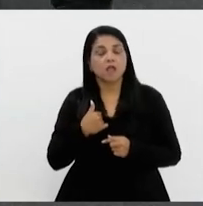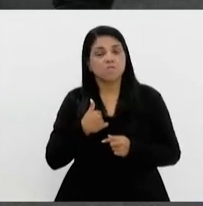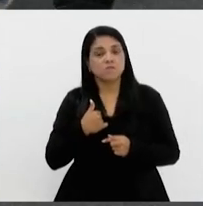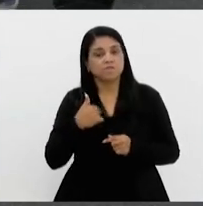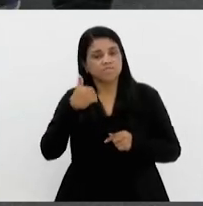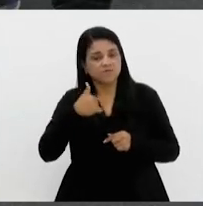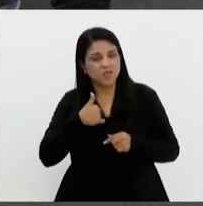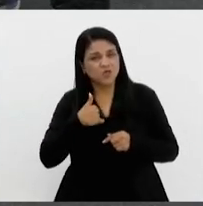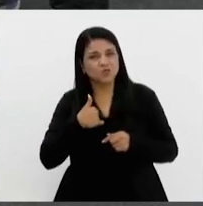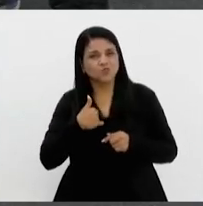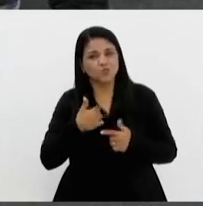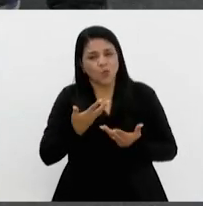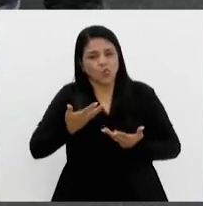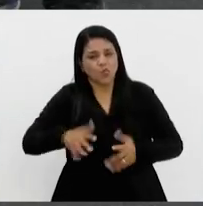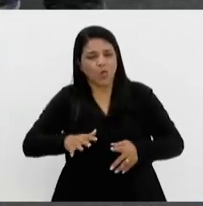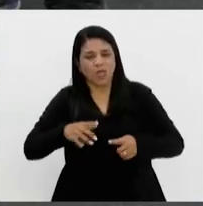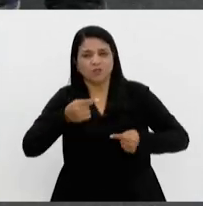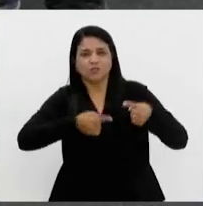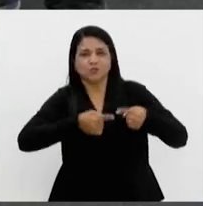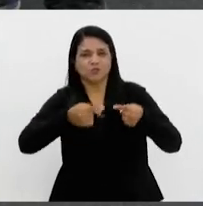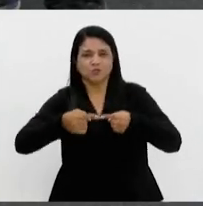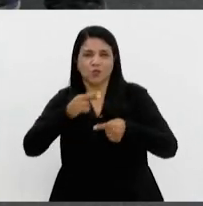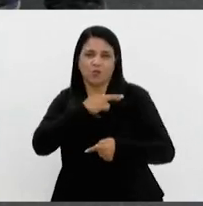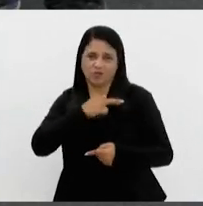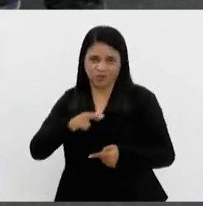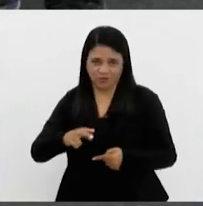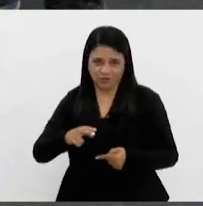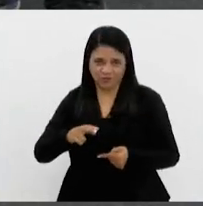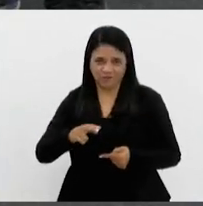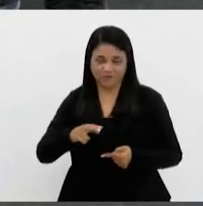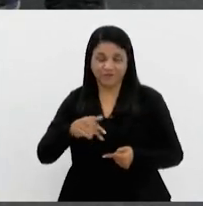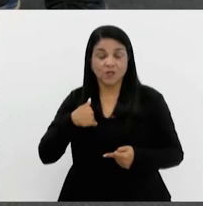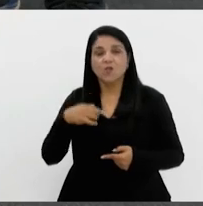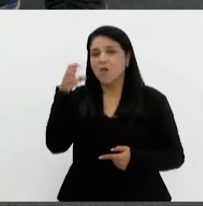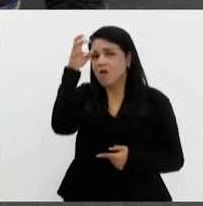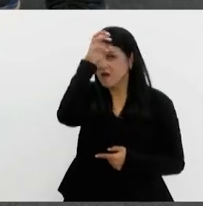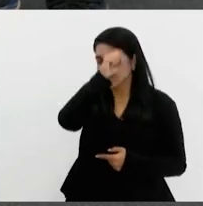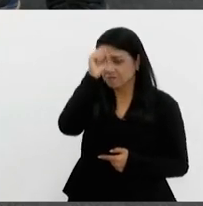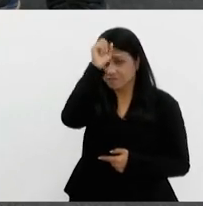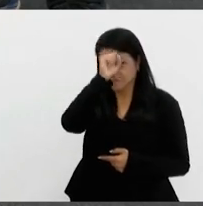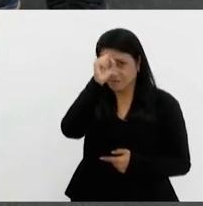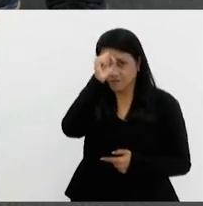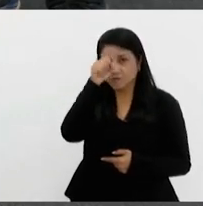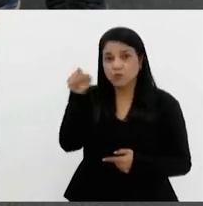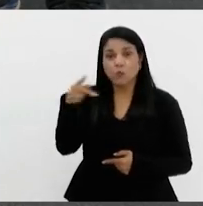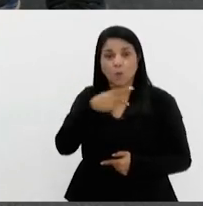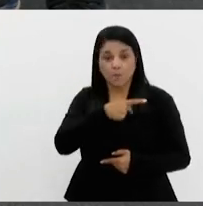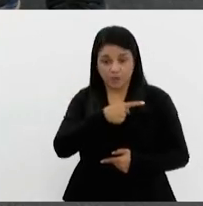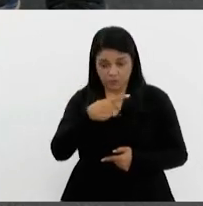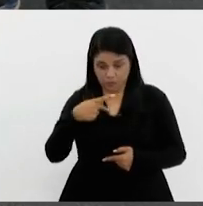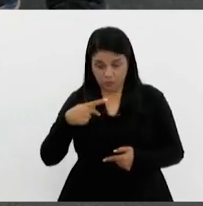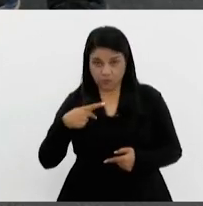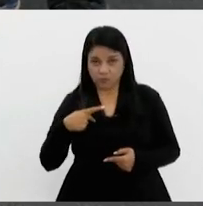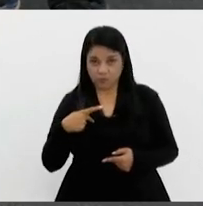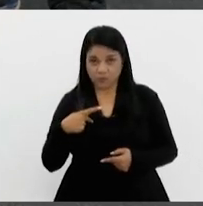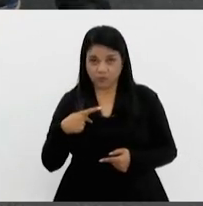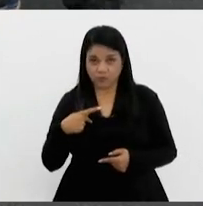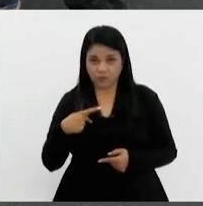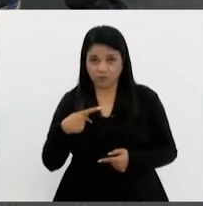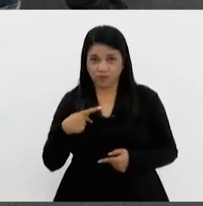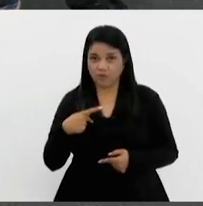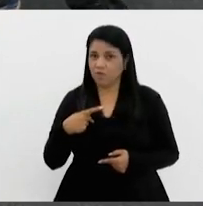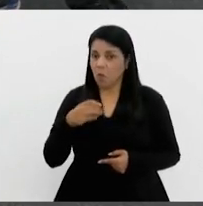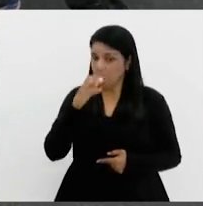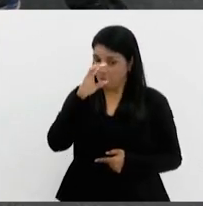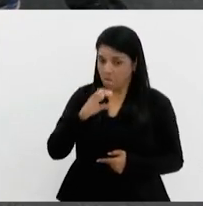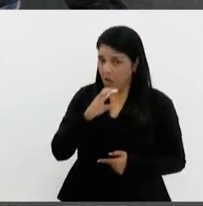nas discussões religiosas, porque eu aprendi com um pastor, não foi com um padre